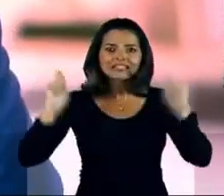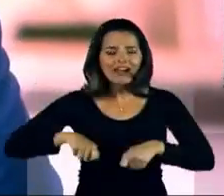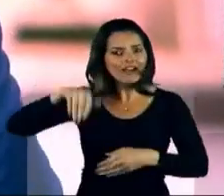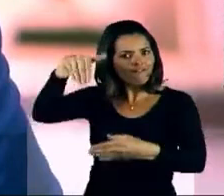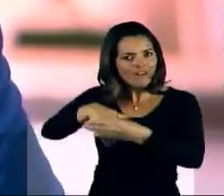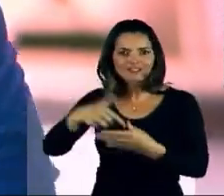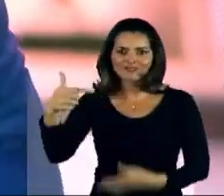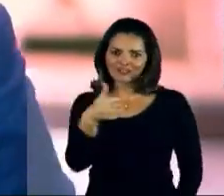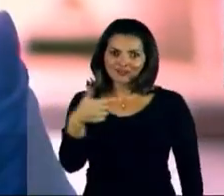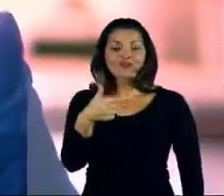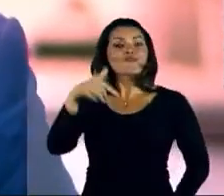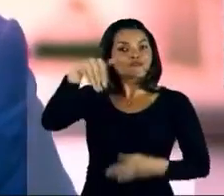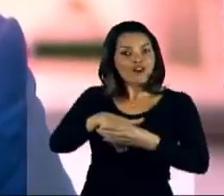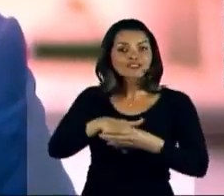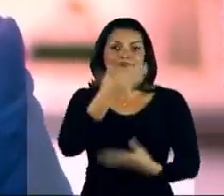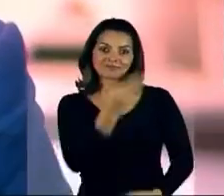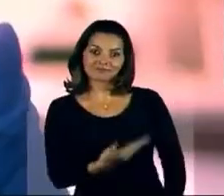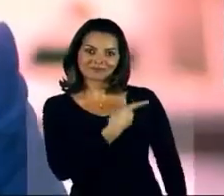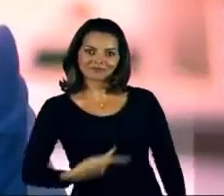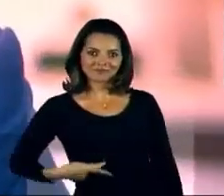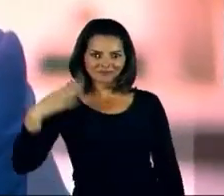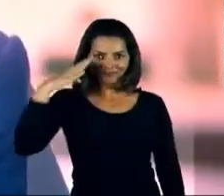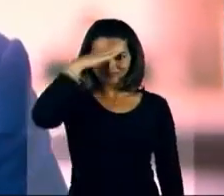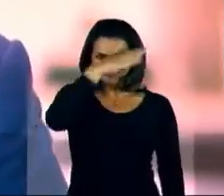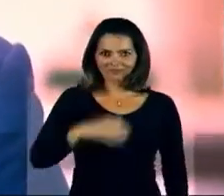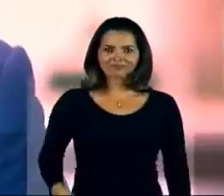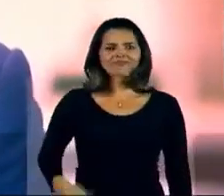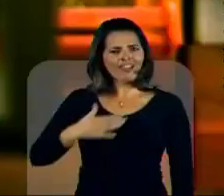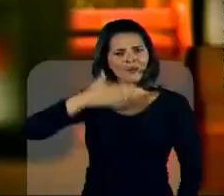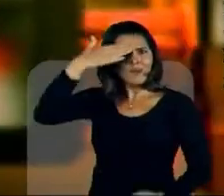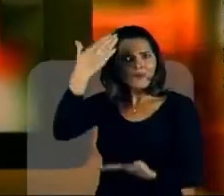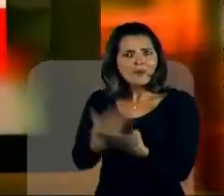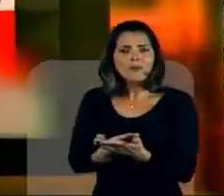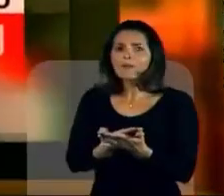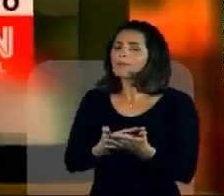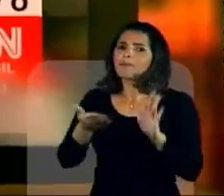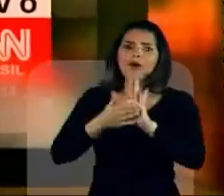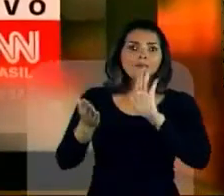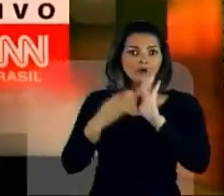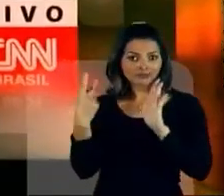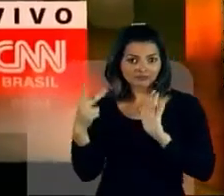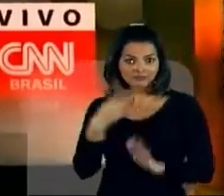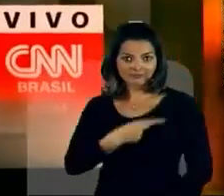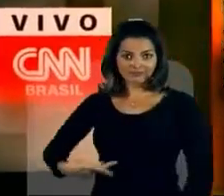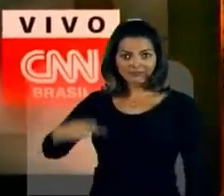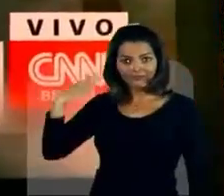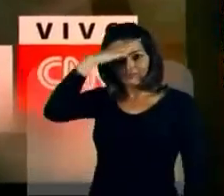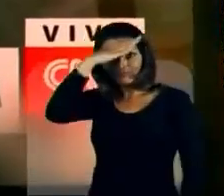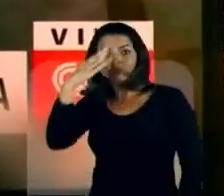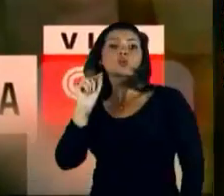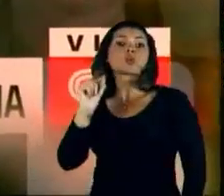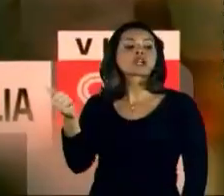de transformação? Vote 22. Vote presidente Jair Messias Bolsonaro. Eu acredito muito mais na proposta